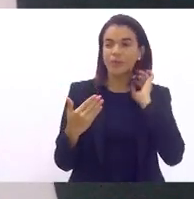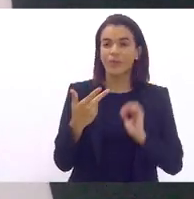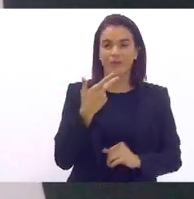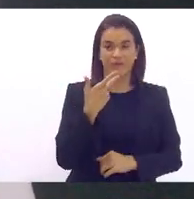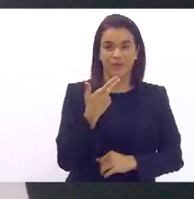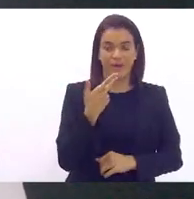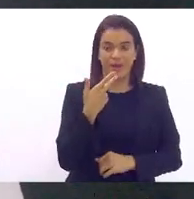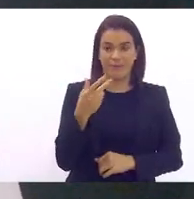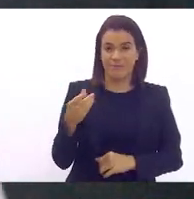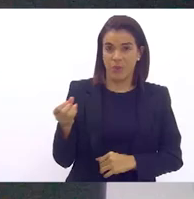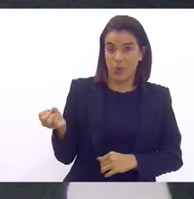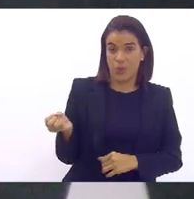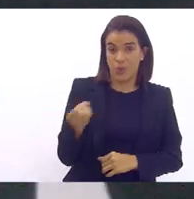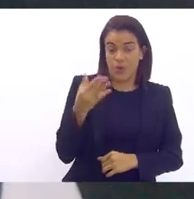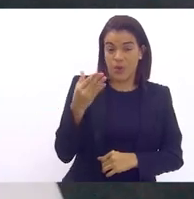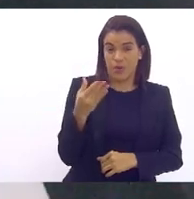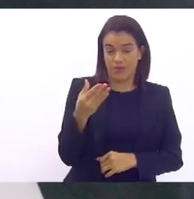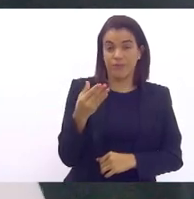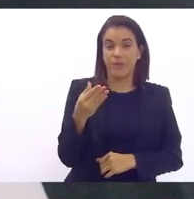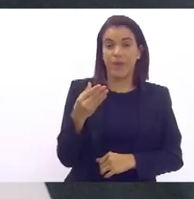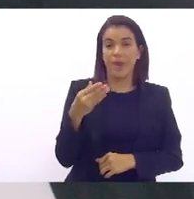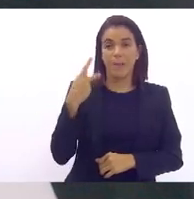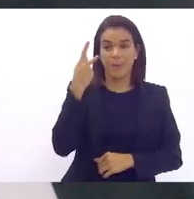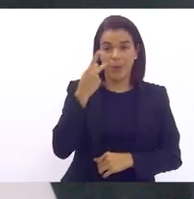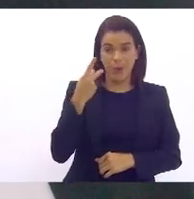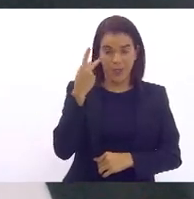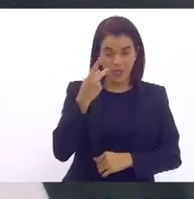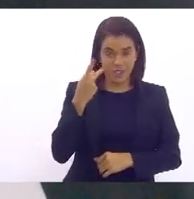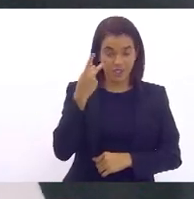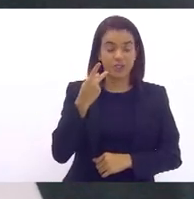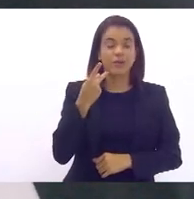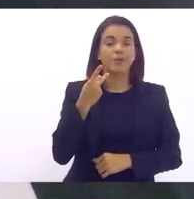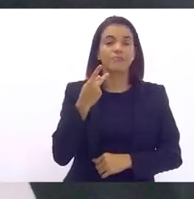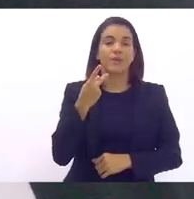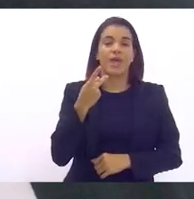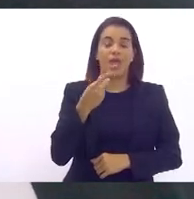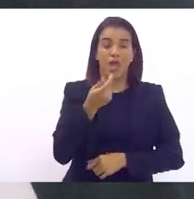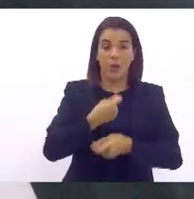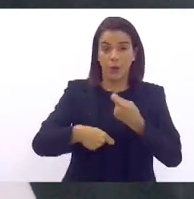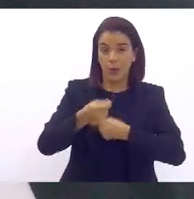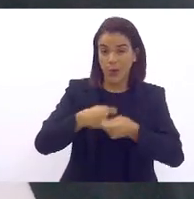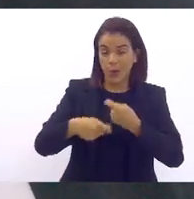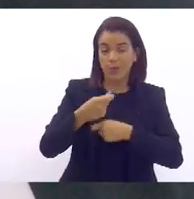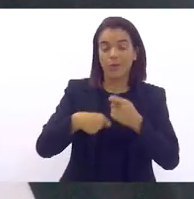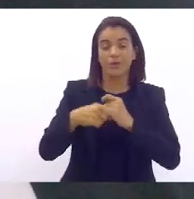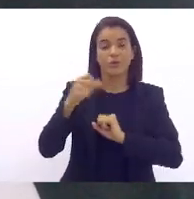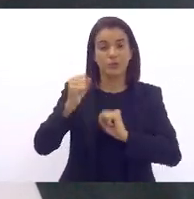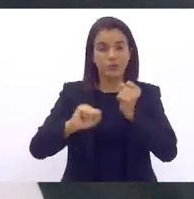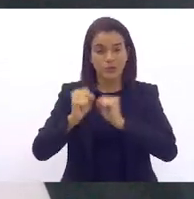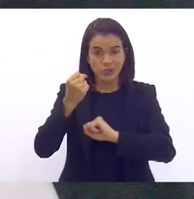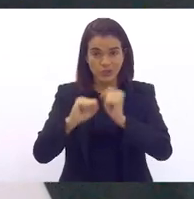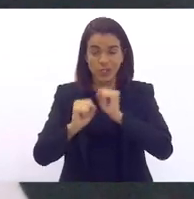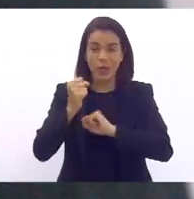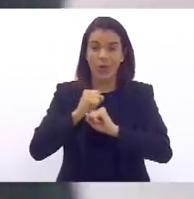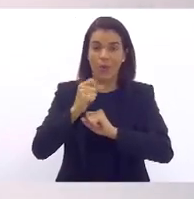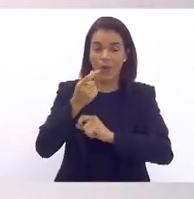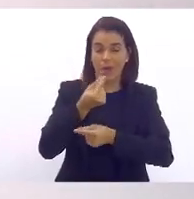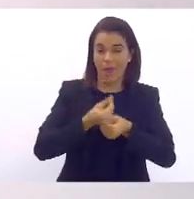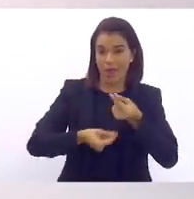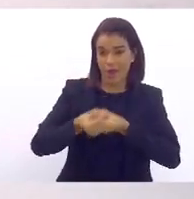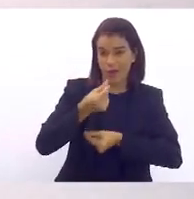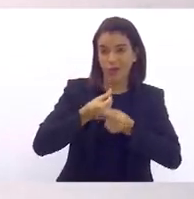recriado eh a política por complexo econômico industrial de saúde com o lançamento do do presidente Lula e do